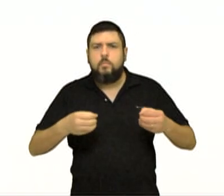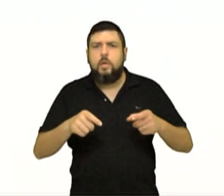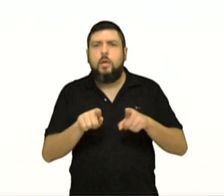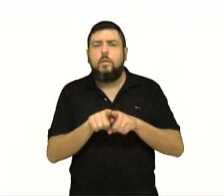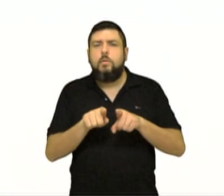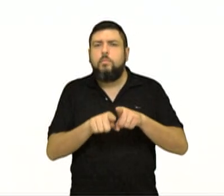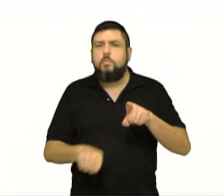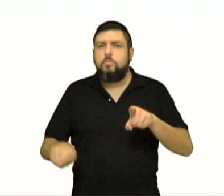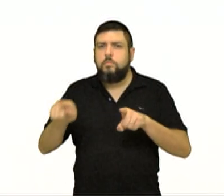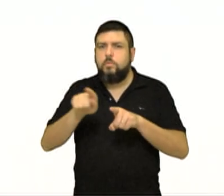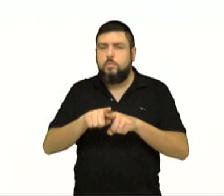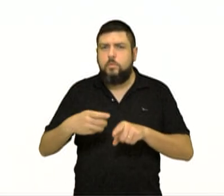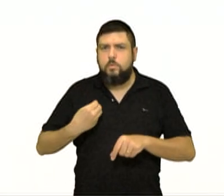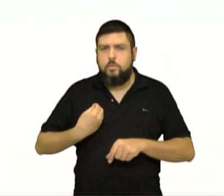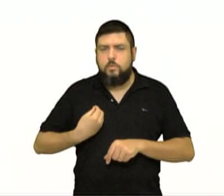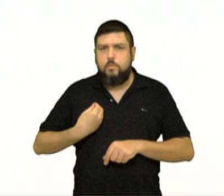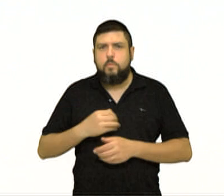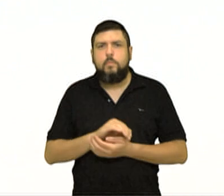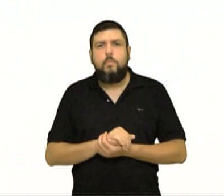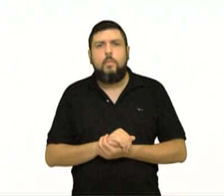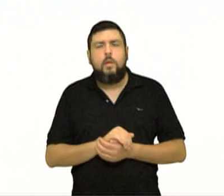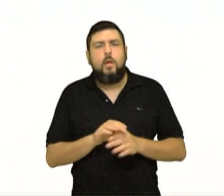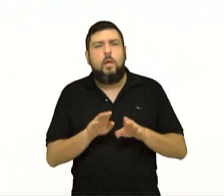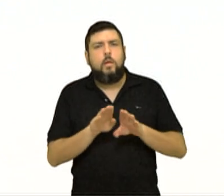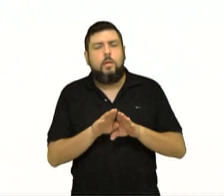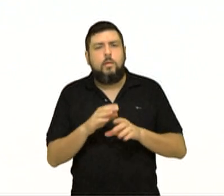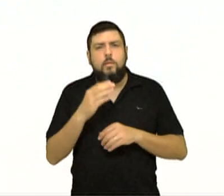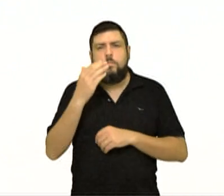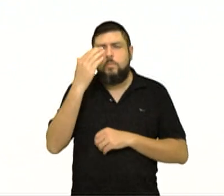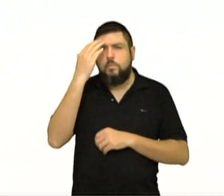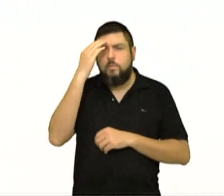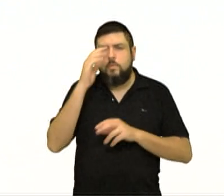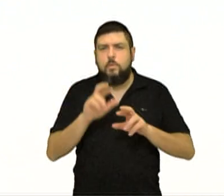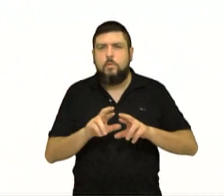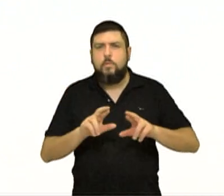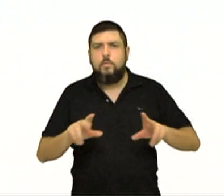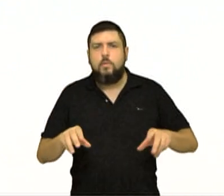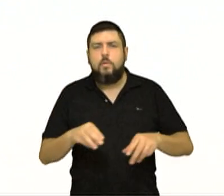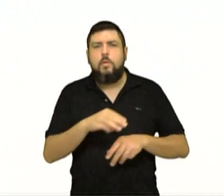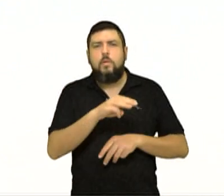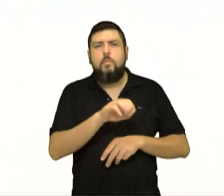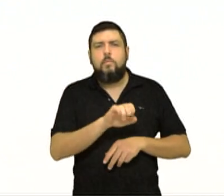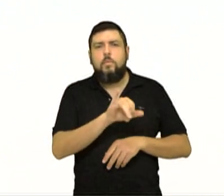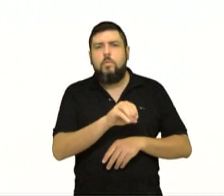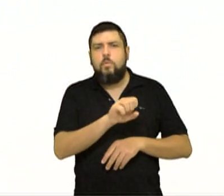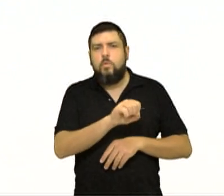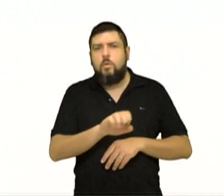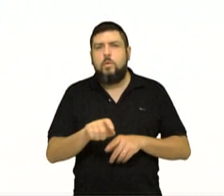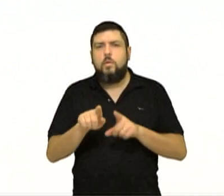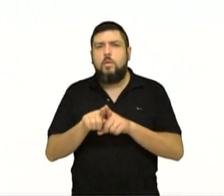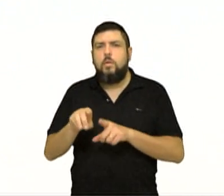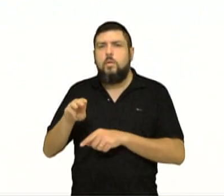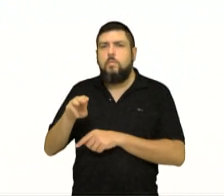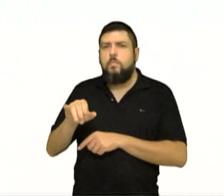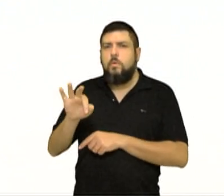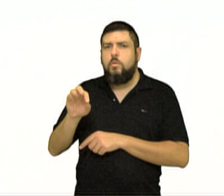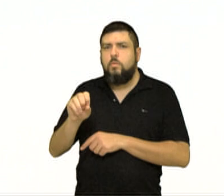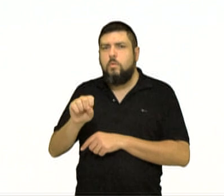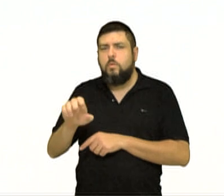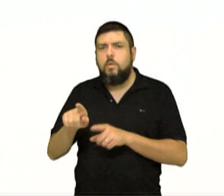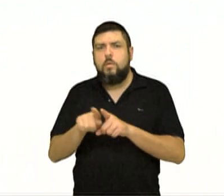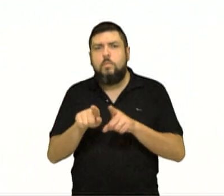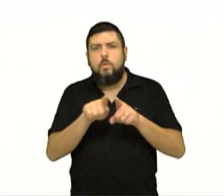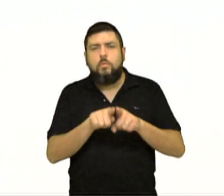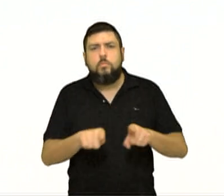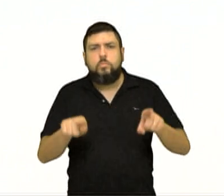aula: relembrar as diferenças entre a meiose e a mitose e também entender a respeito dos tipos de meiose e os ciclos de vida determinados